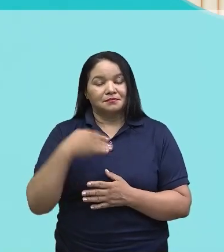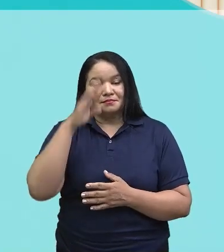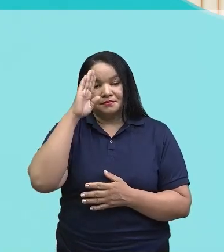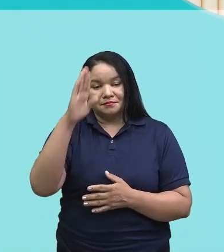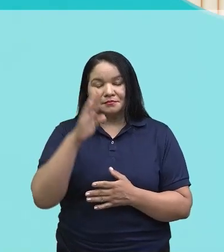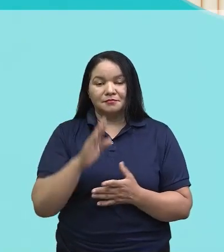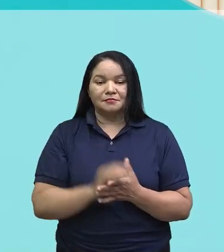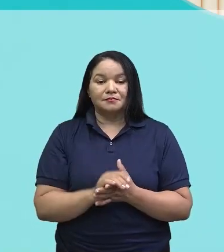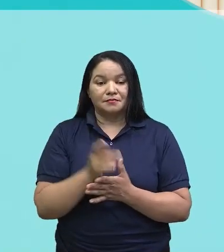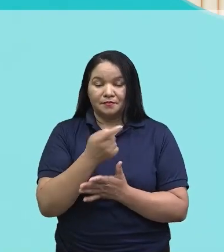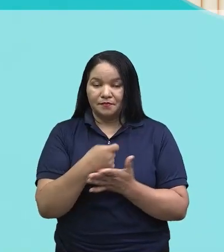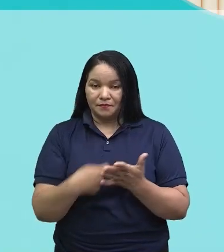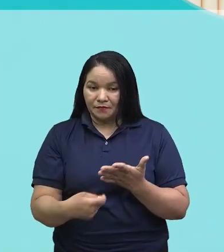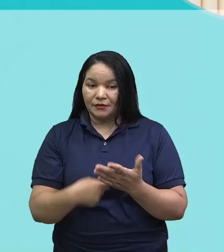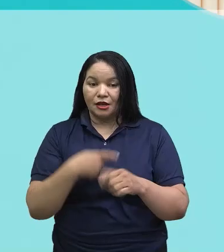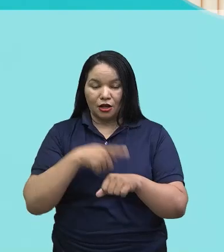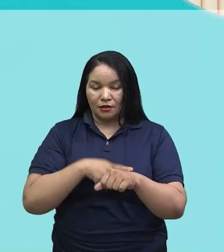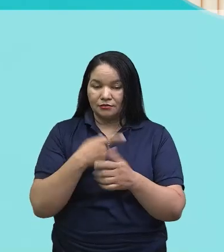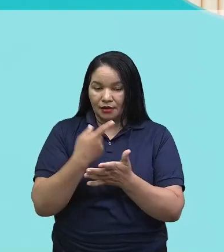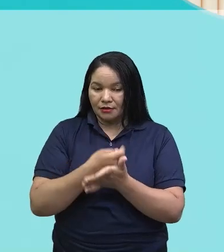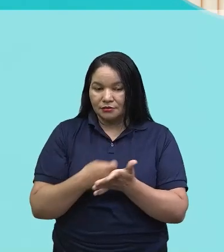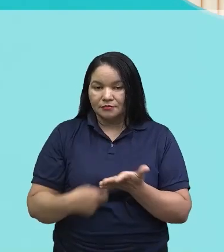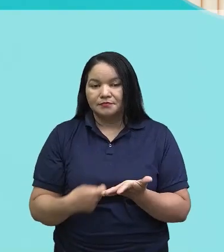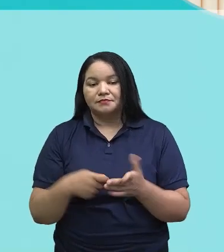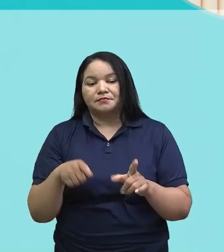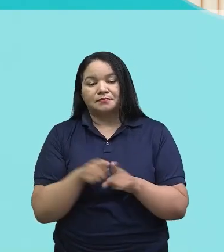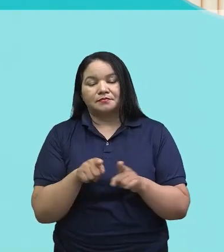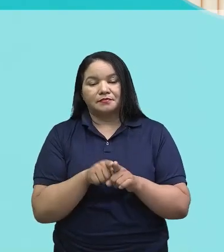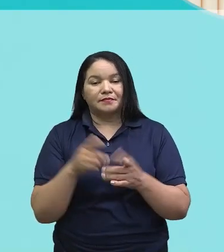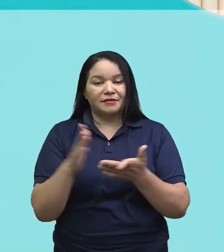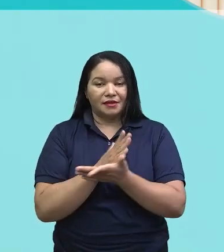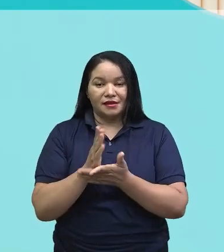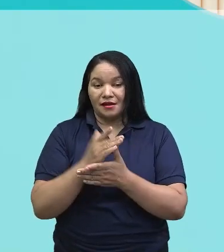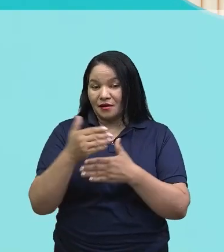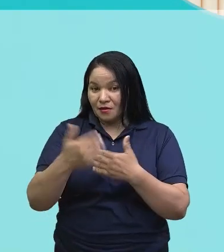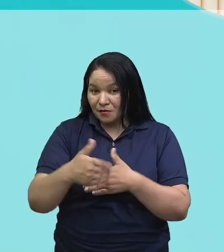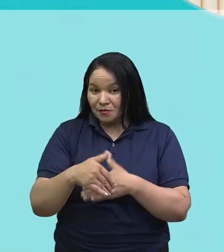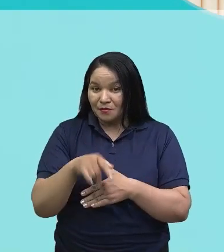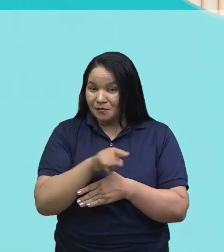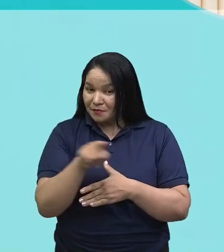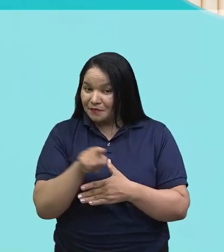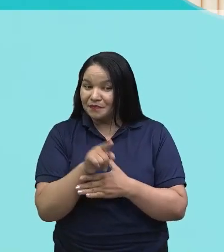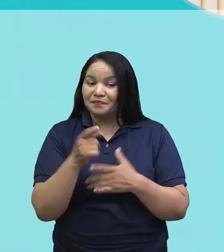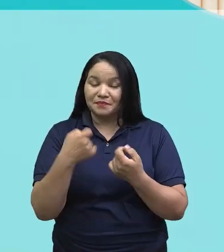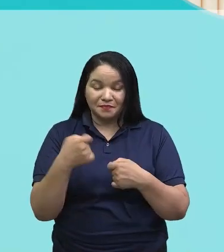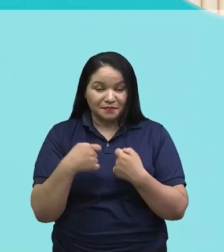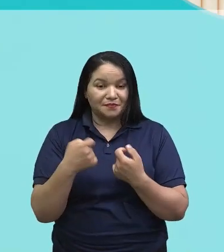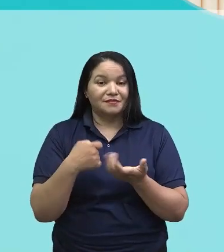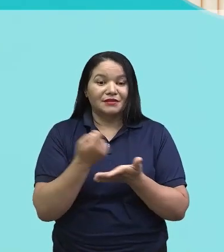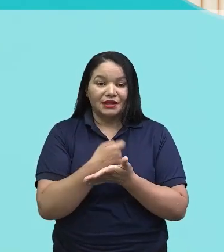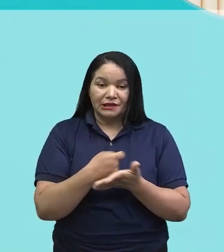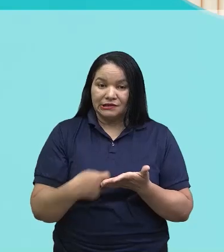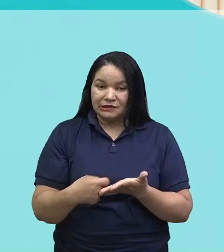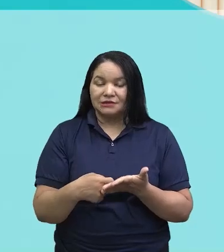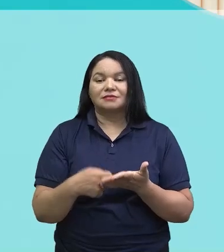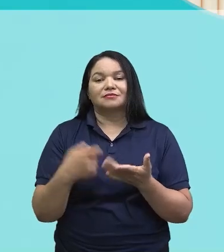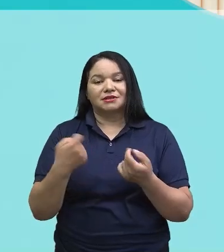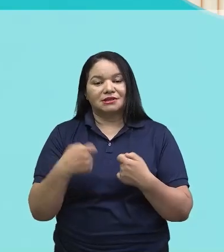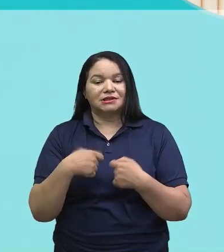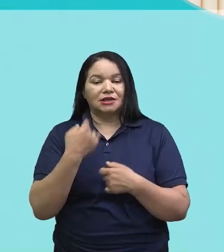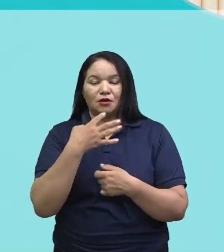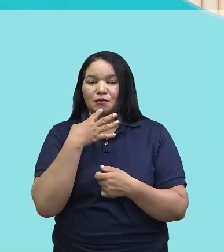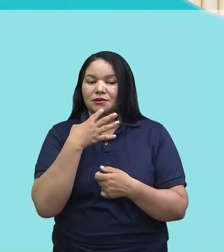momento da escrita, né? Nas redações, em alguma prova que você vai fazer, que precisa escrever, você